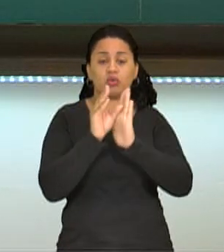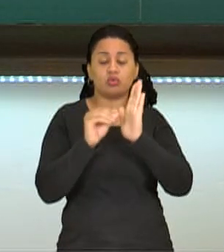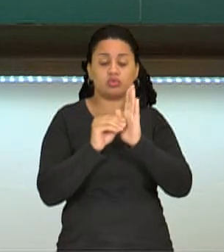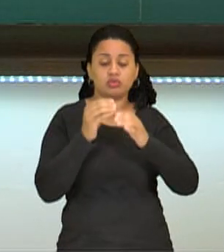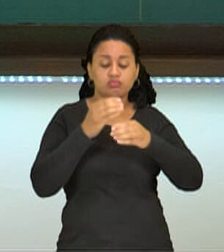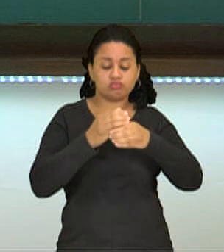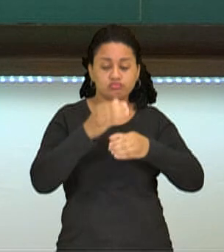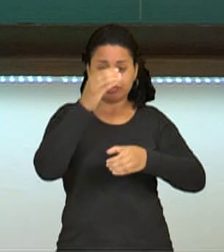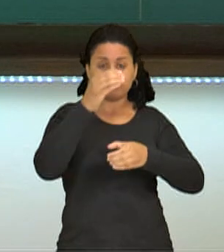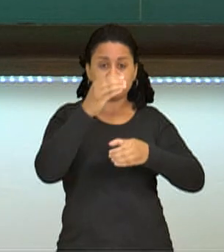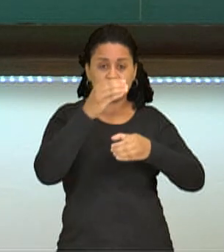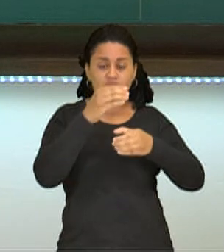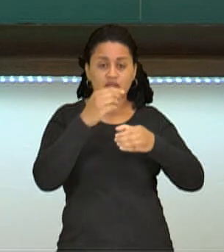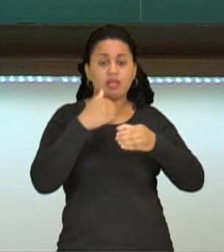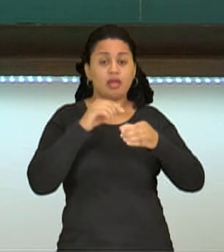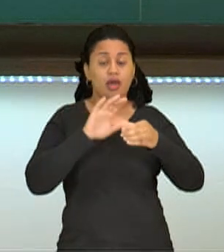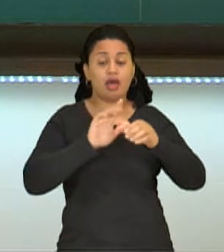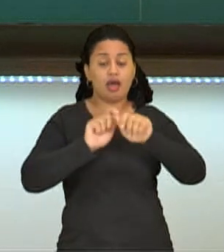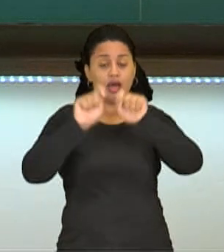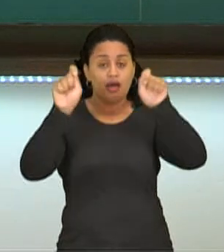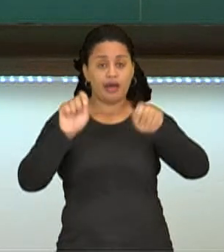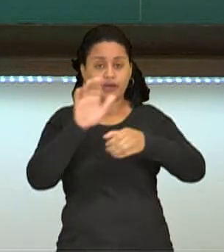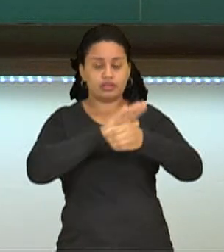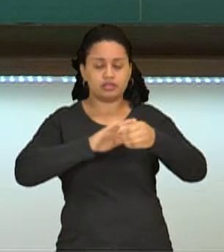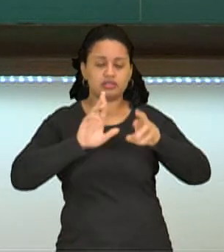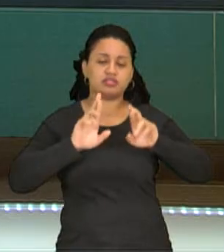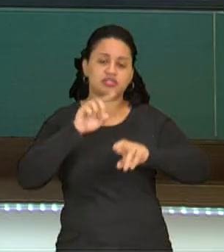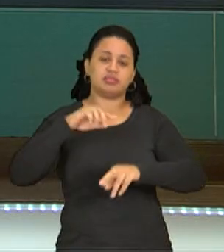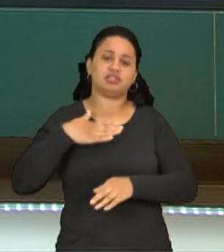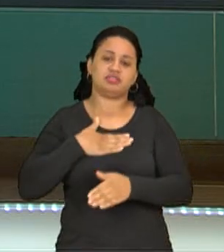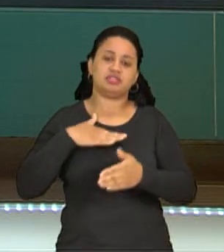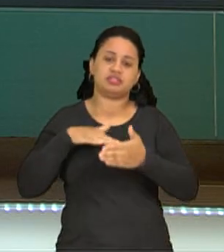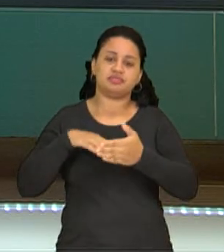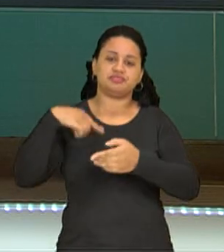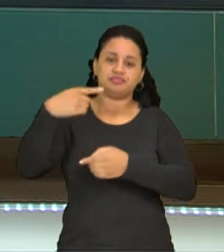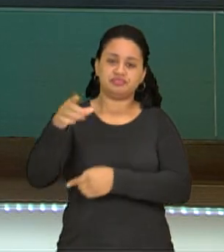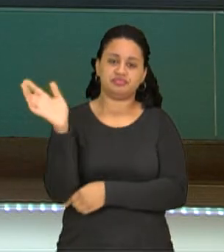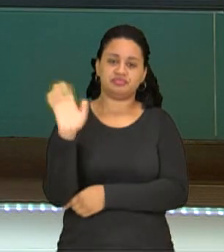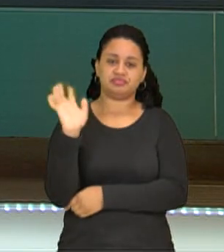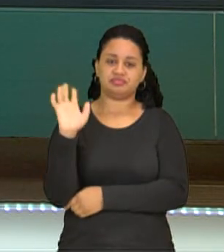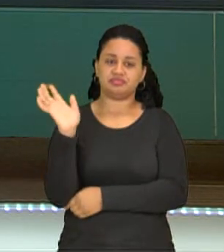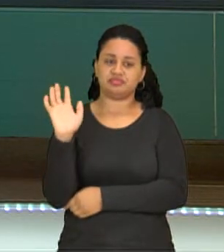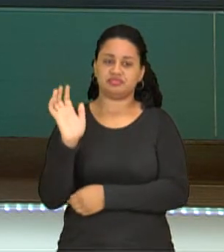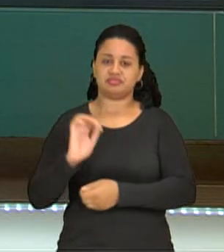mais especificamente sobre áreas. Espero que vocês tenham gostado e até breve.